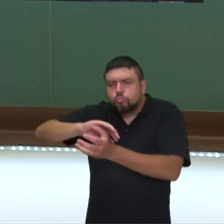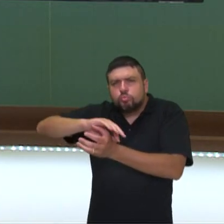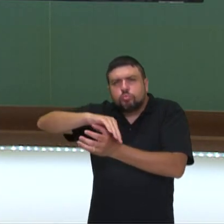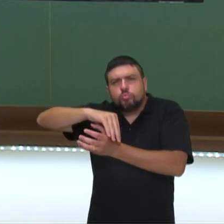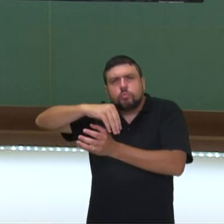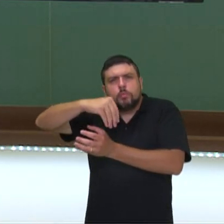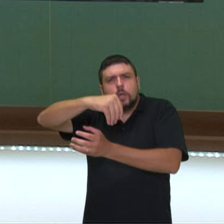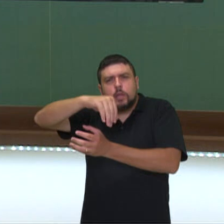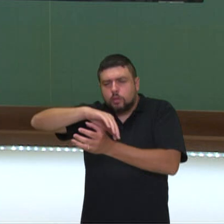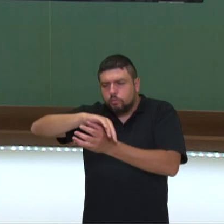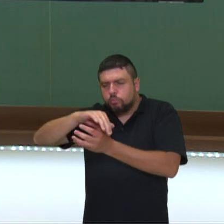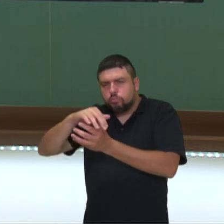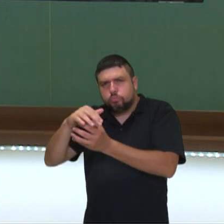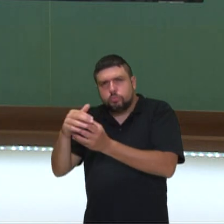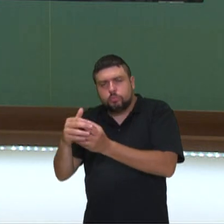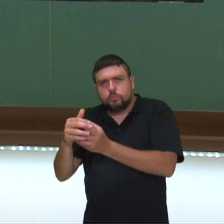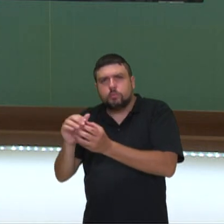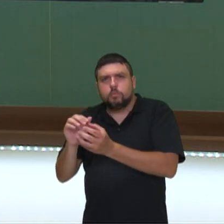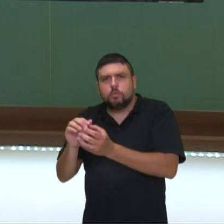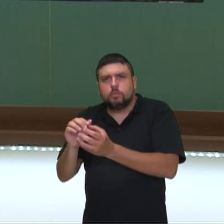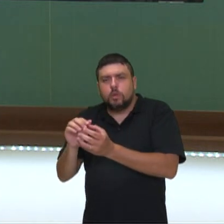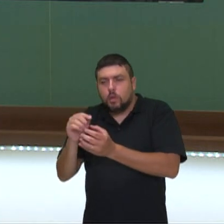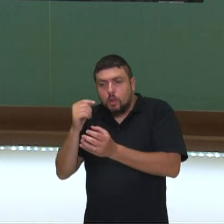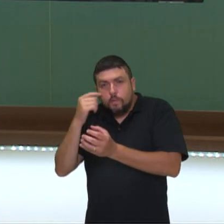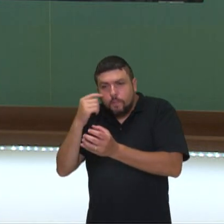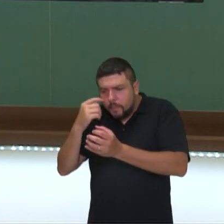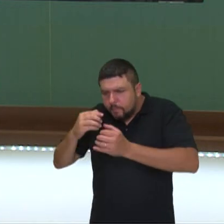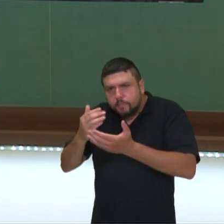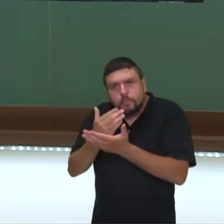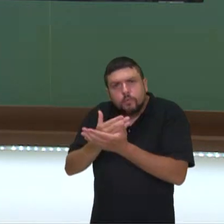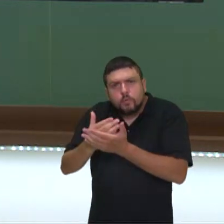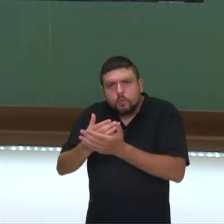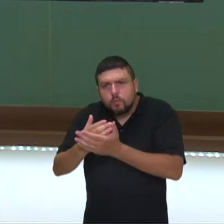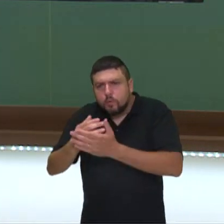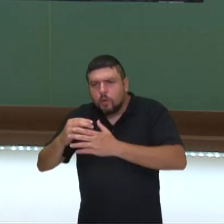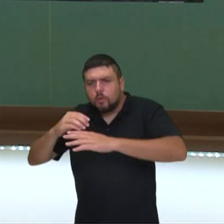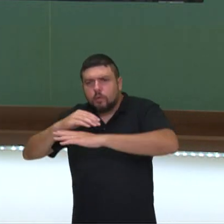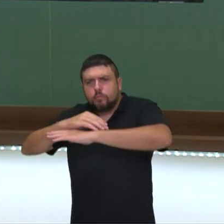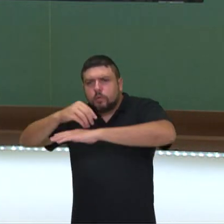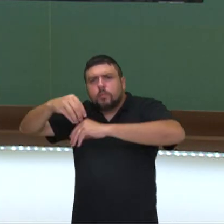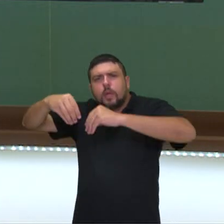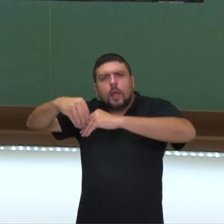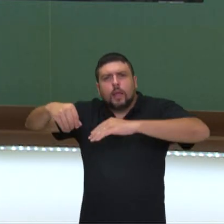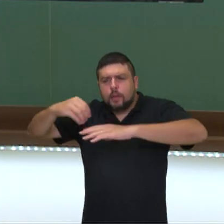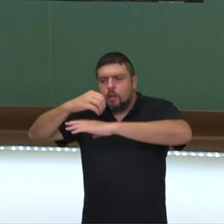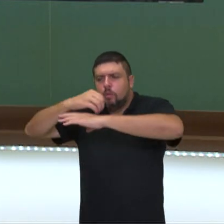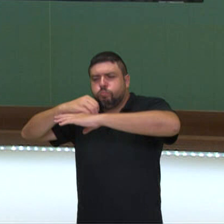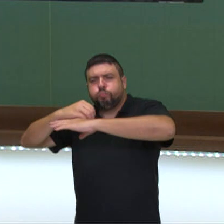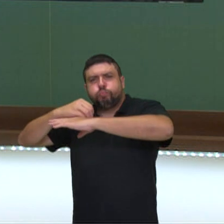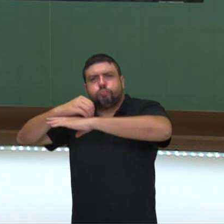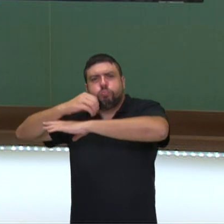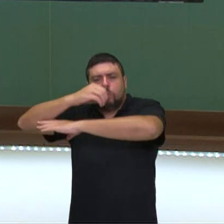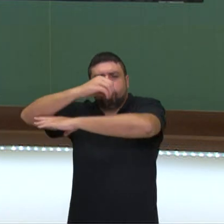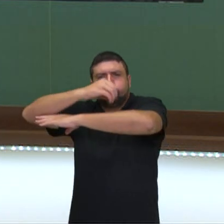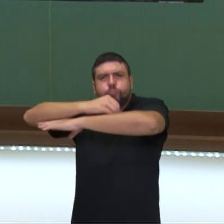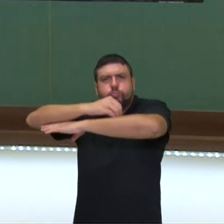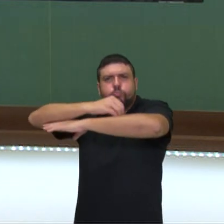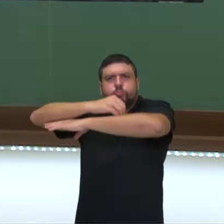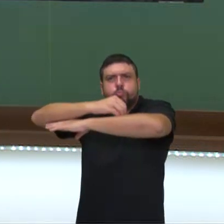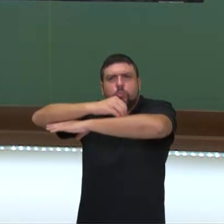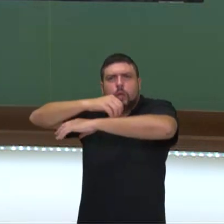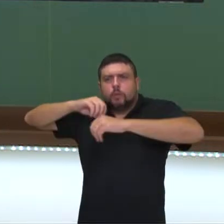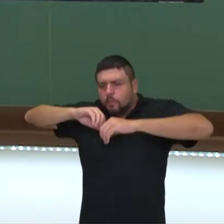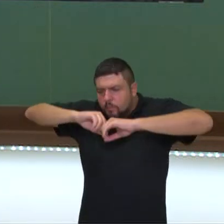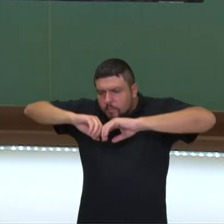Eles cavaram em torno desse objeto que eles encontraram e encontraram uma bola de vidro bem redonda. Claro, nessa